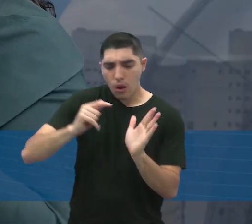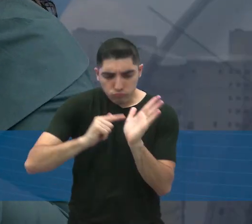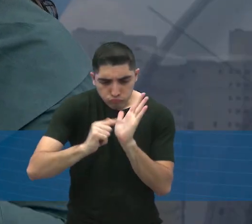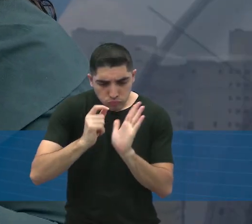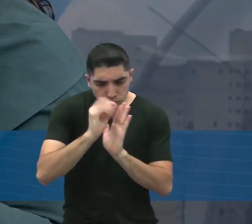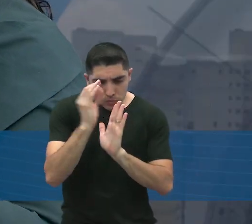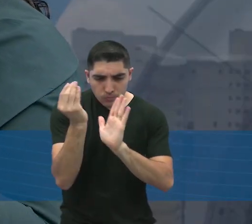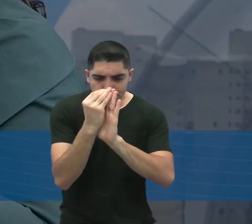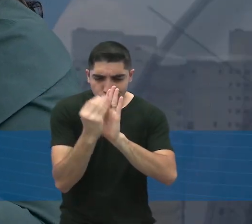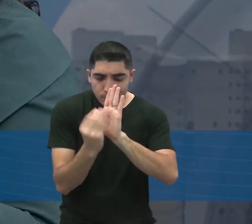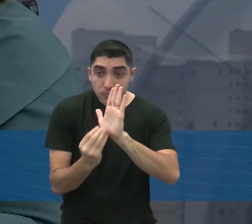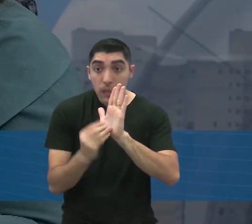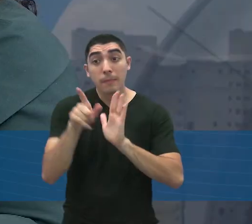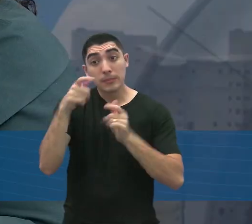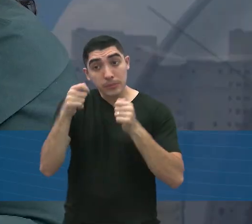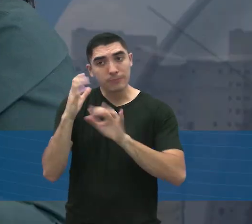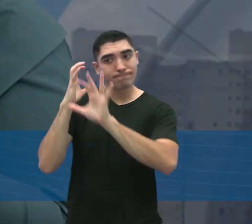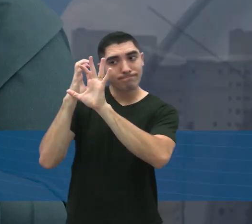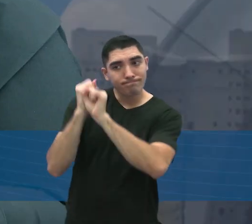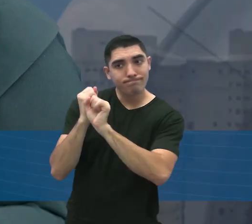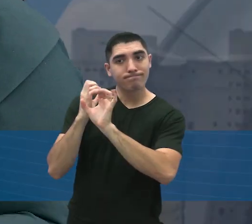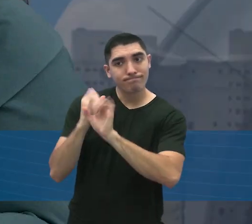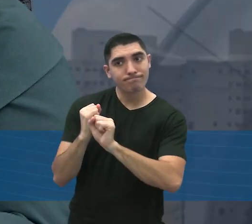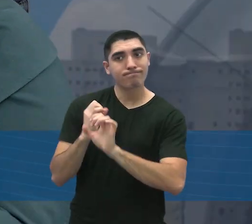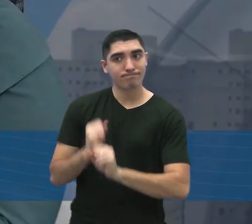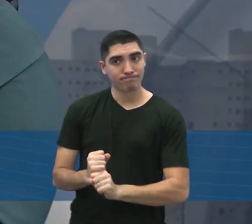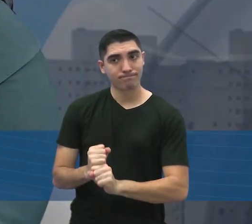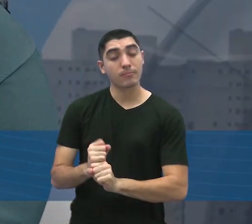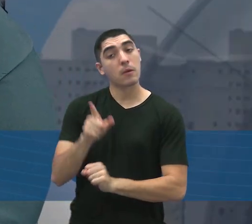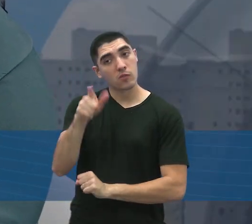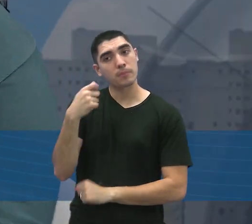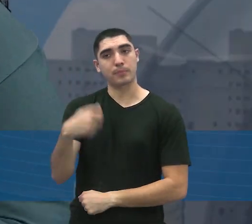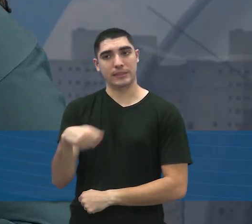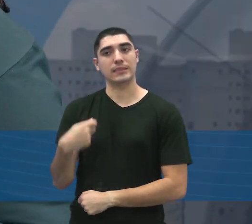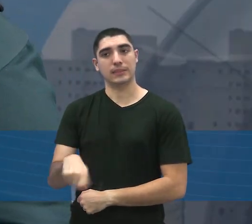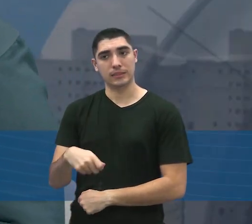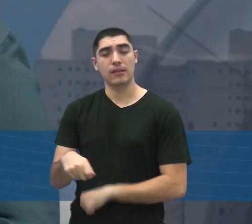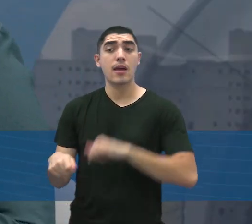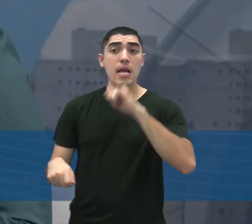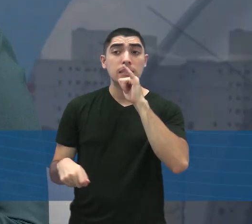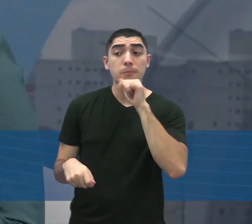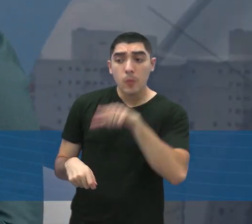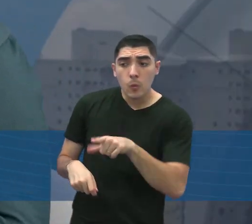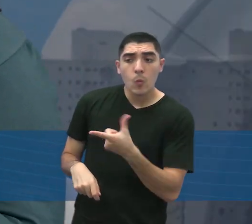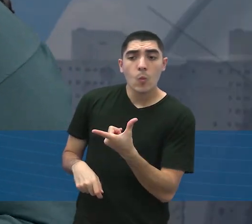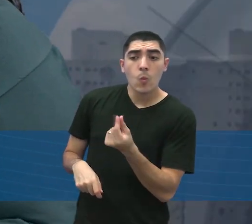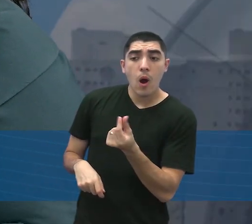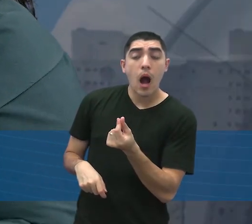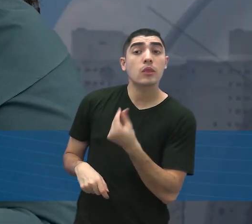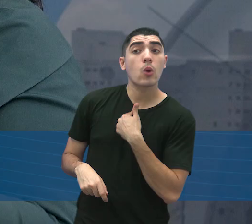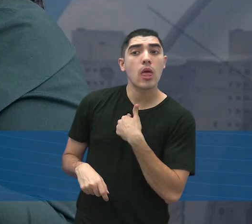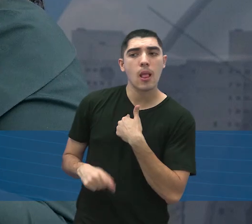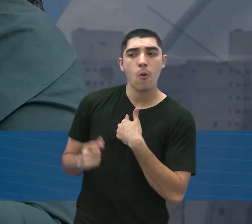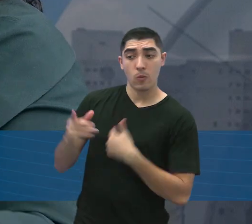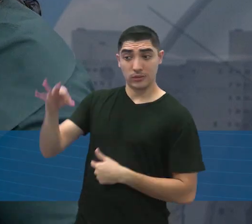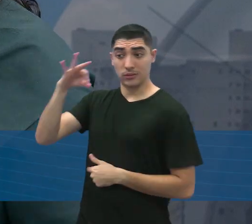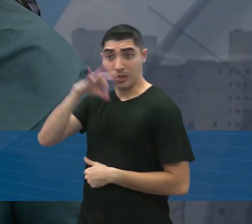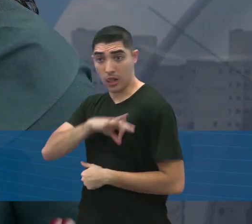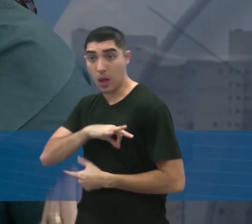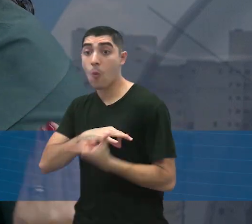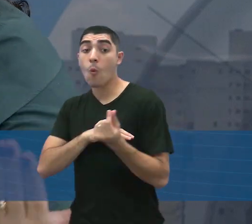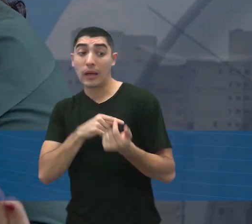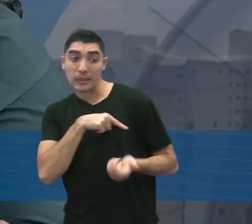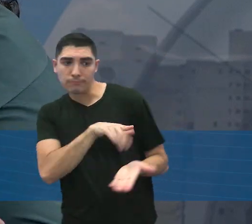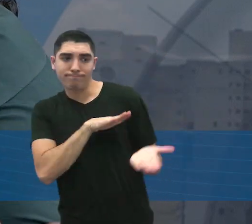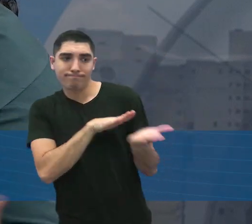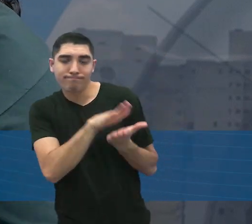eu tenho que fazer o cálculo. Isso aqui cabe no meu orçamento? Quanto que é o líquido do que eu ganho? Exato. E qual é a despesa